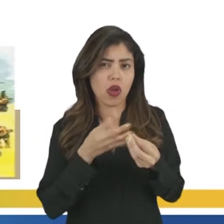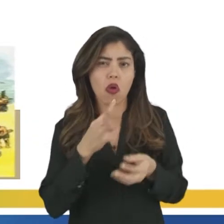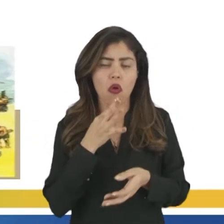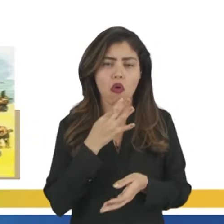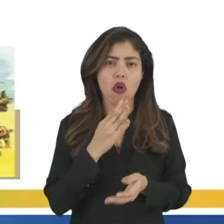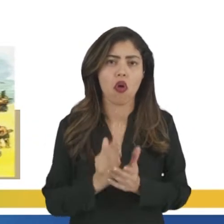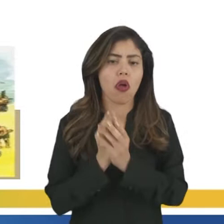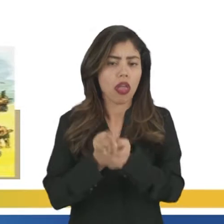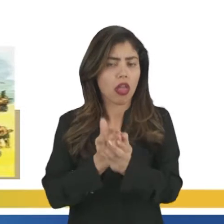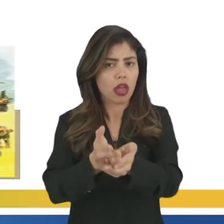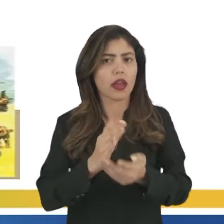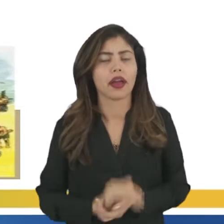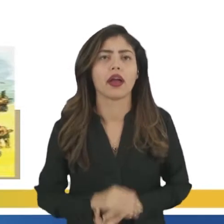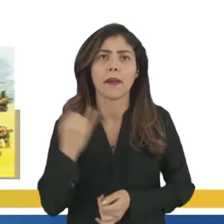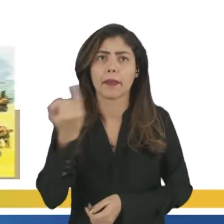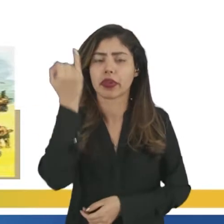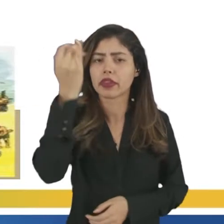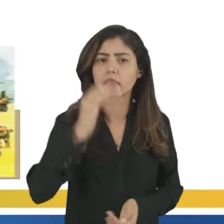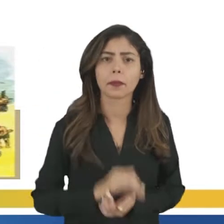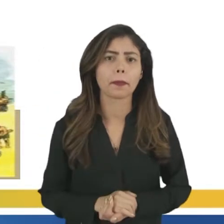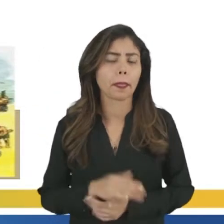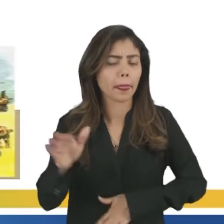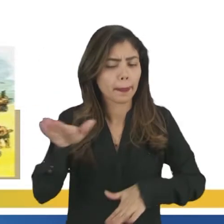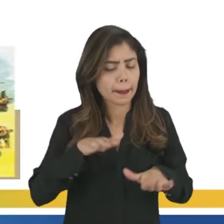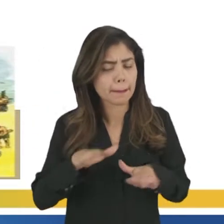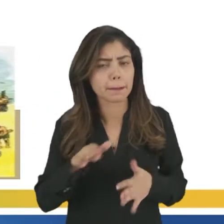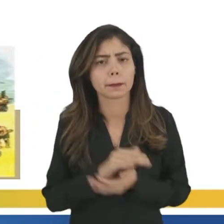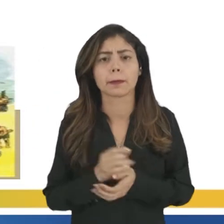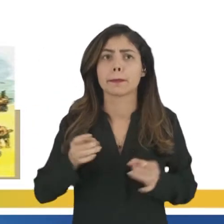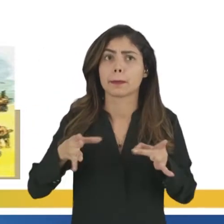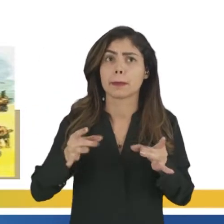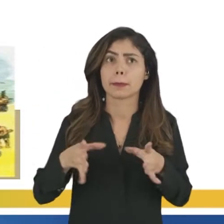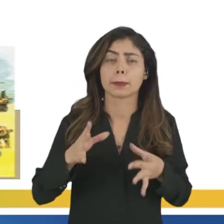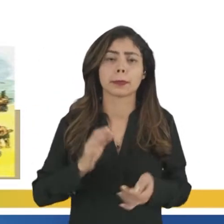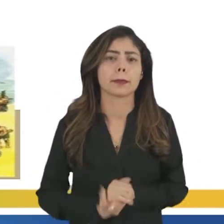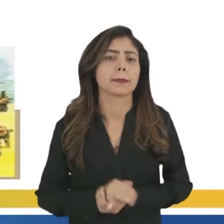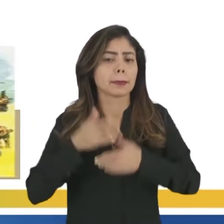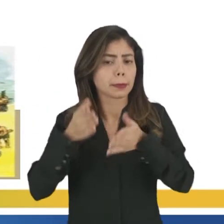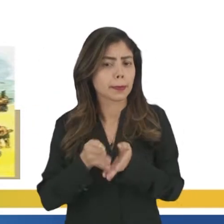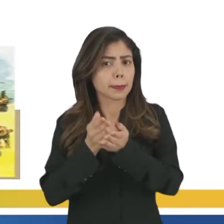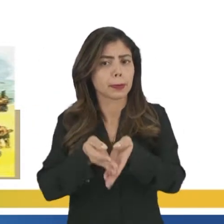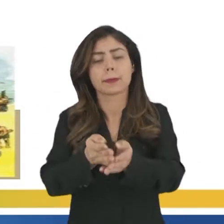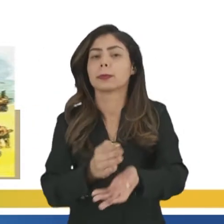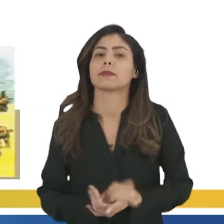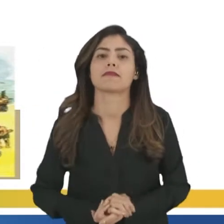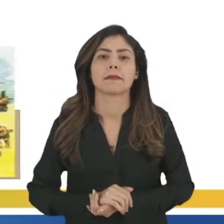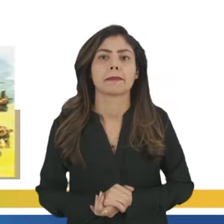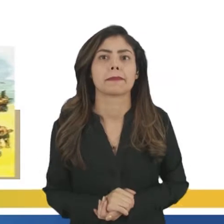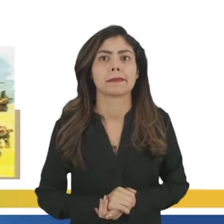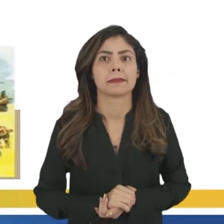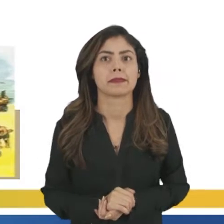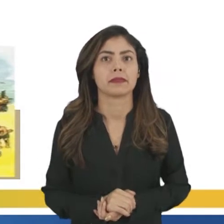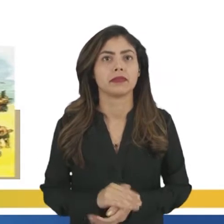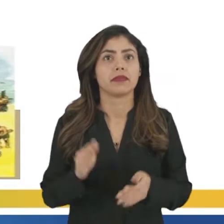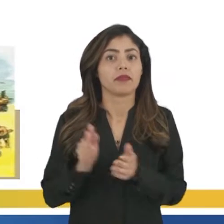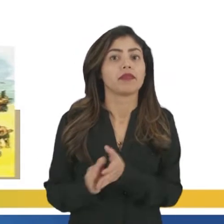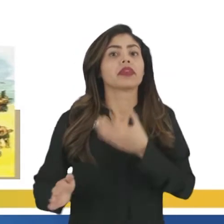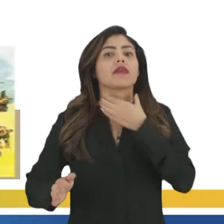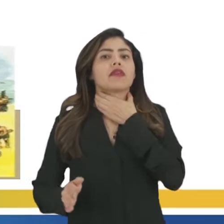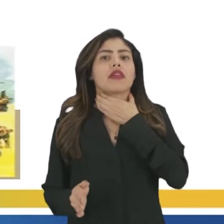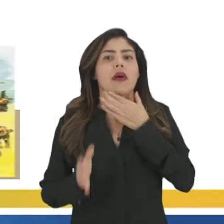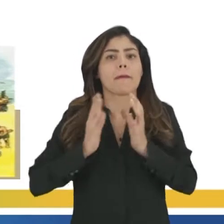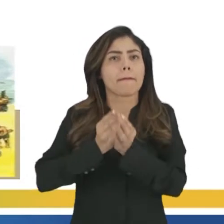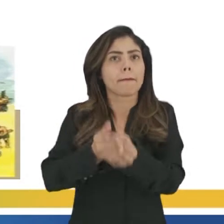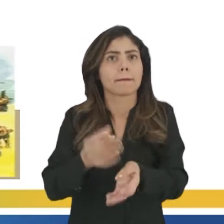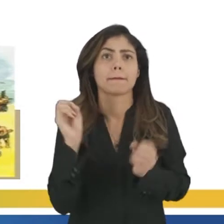águas. Então, o principal meio de comercial deles foi a navegação. O comércio, a pirataria, né?